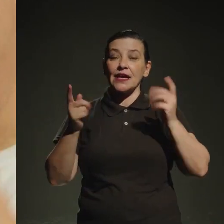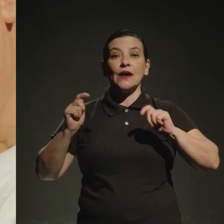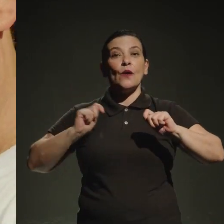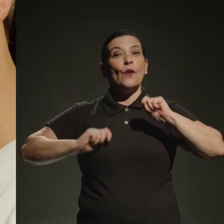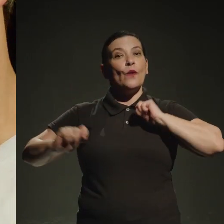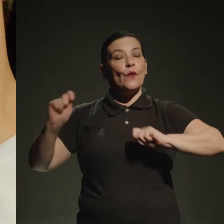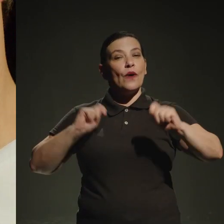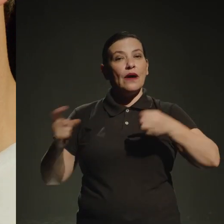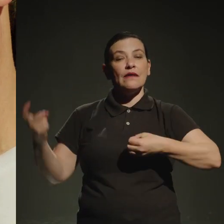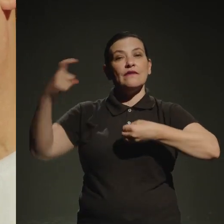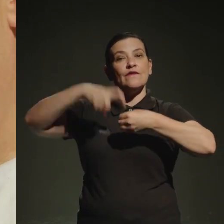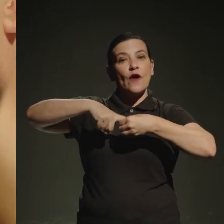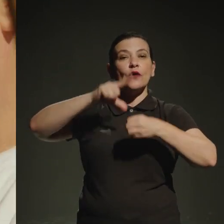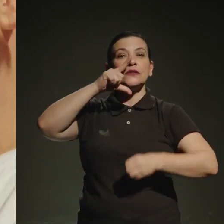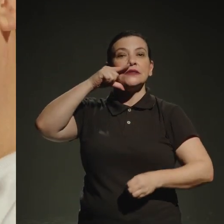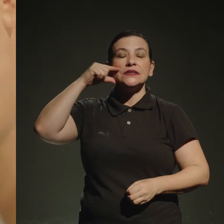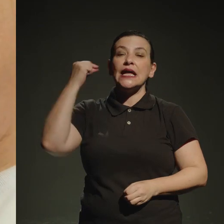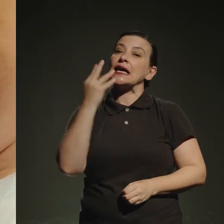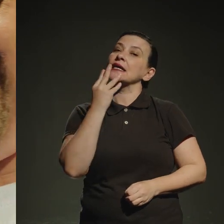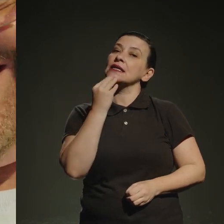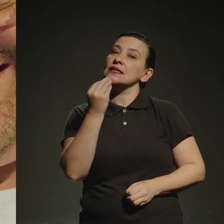desta vida fodida. E voa lá!